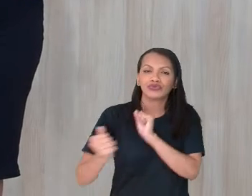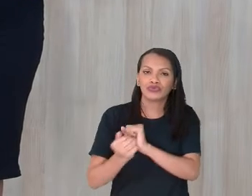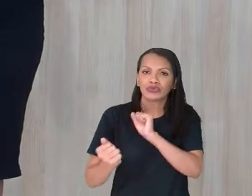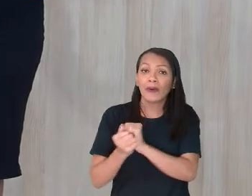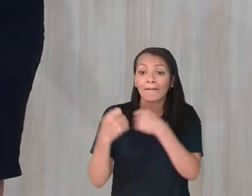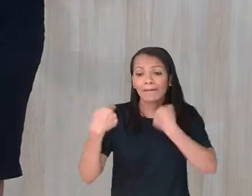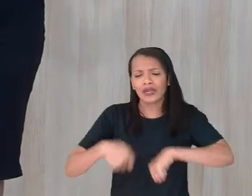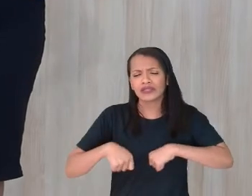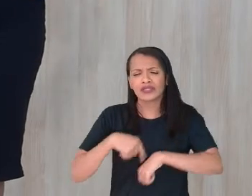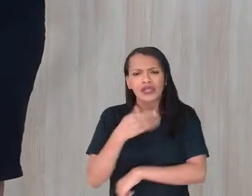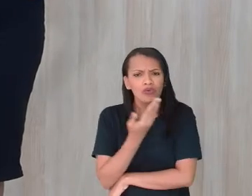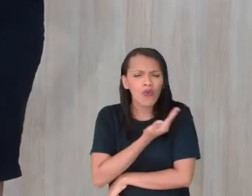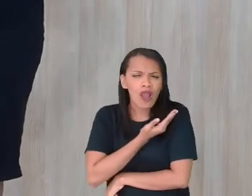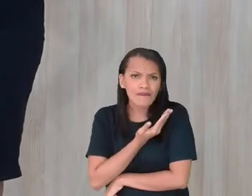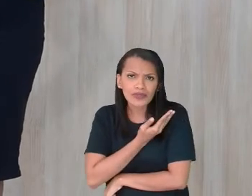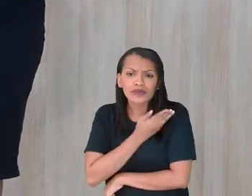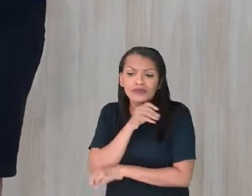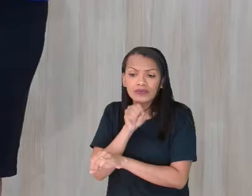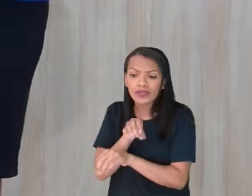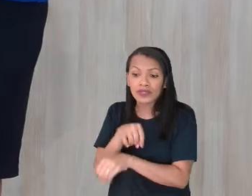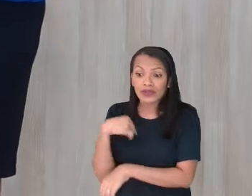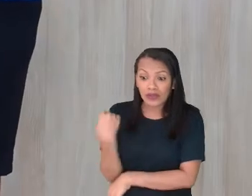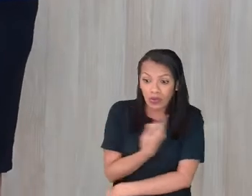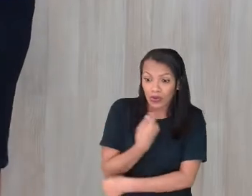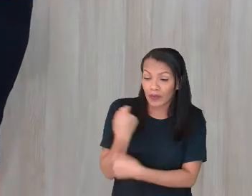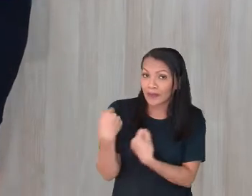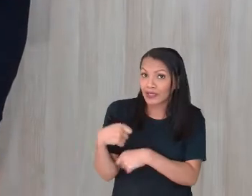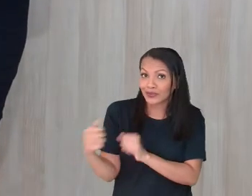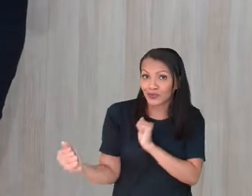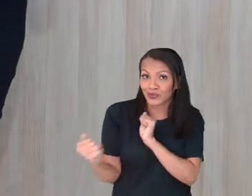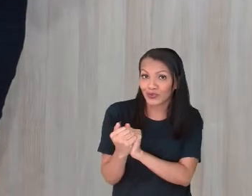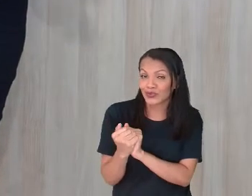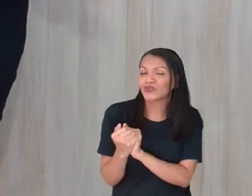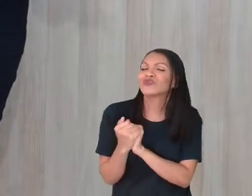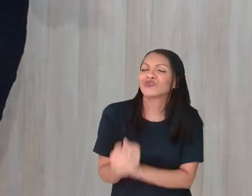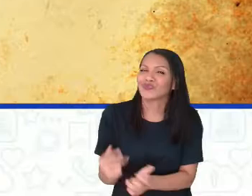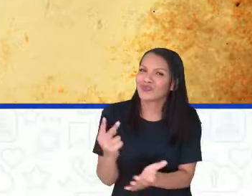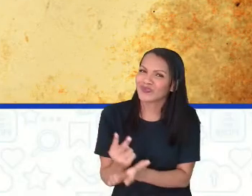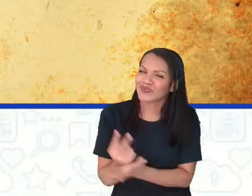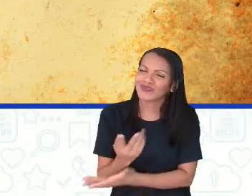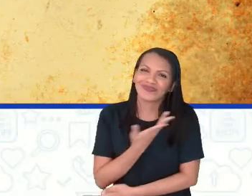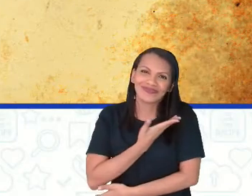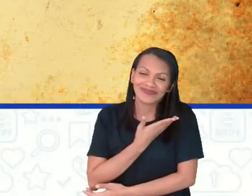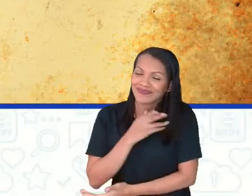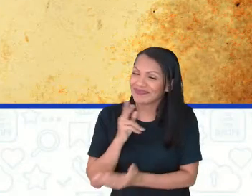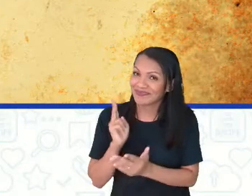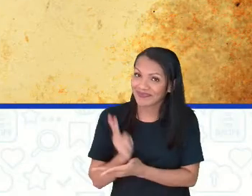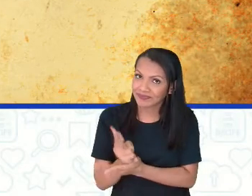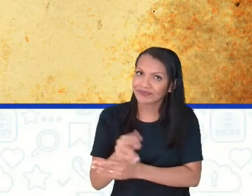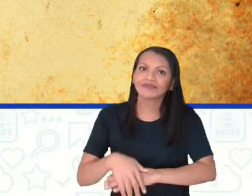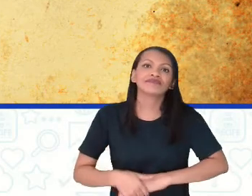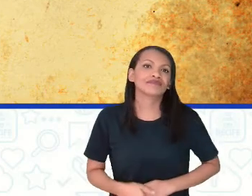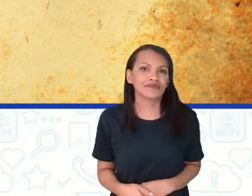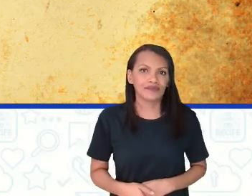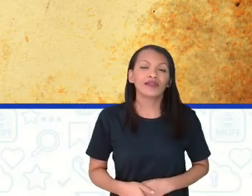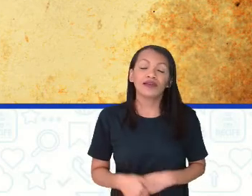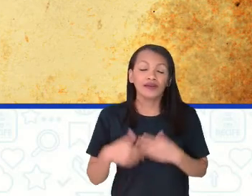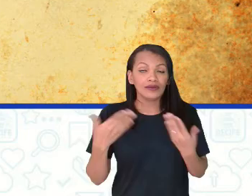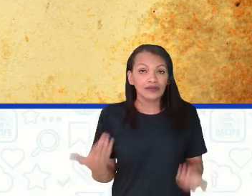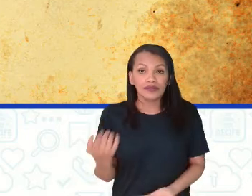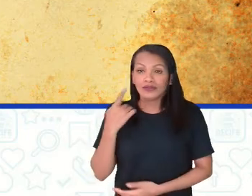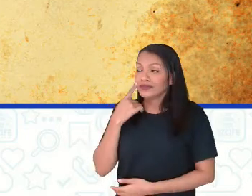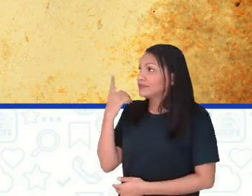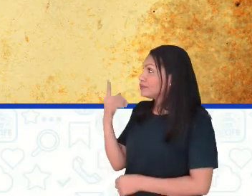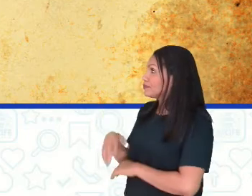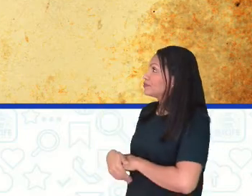nossas vidas. E elas fazem parte desse gênero. E de onde vem, né, a fábula? A origem. Eu não sei vocês, mas eu gosto muito